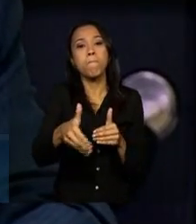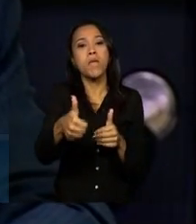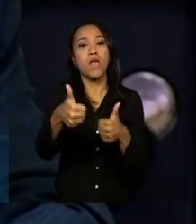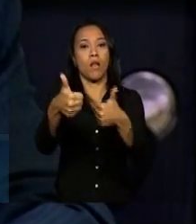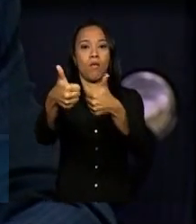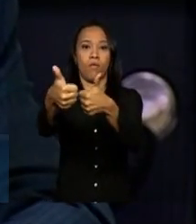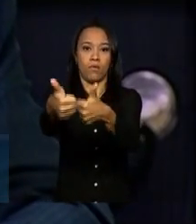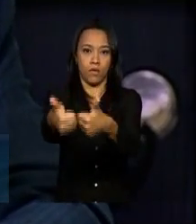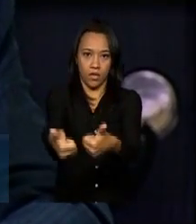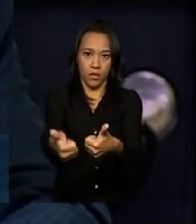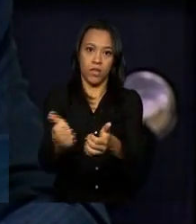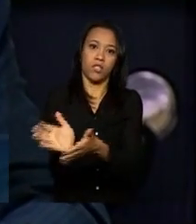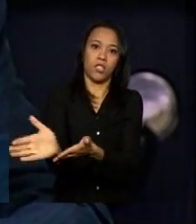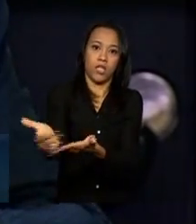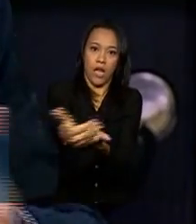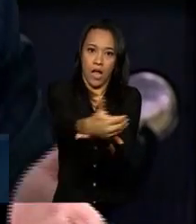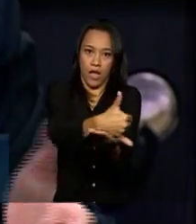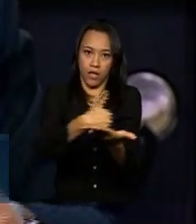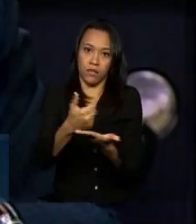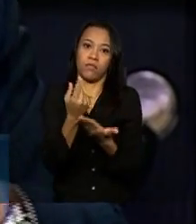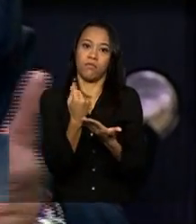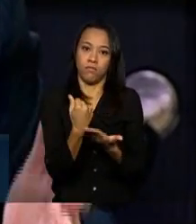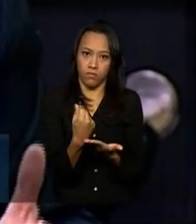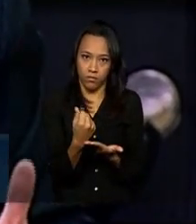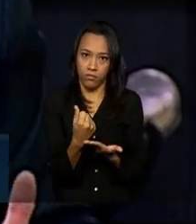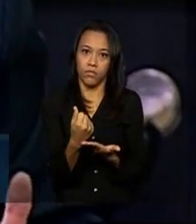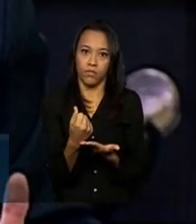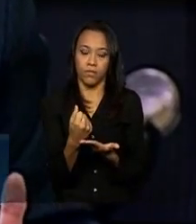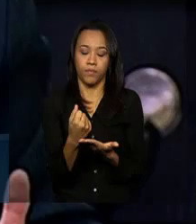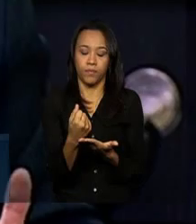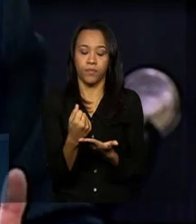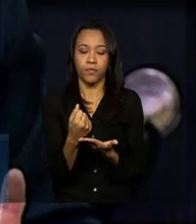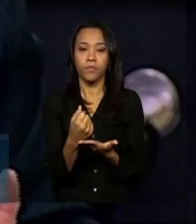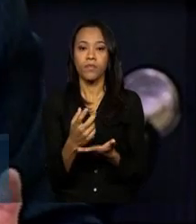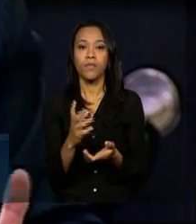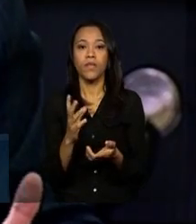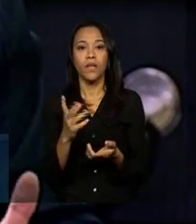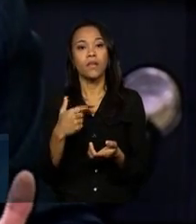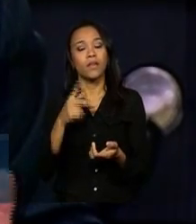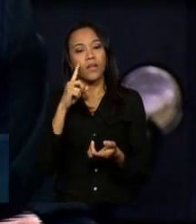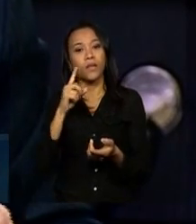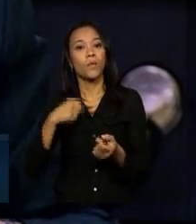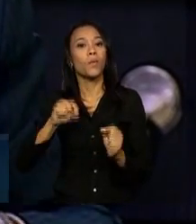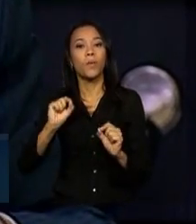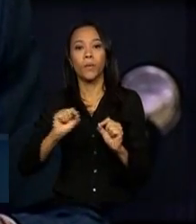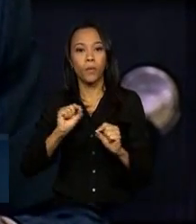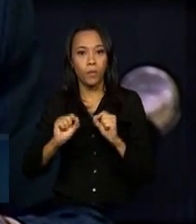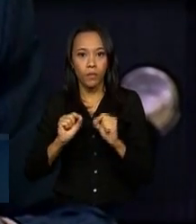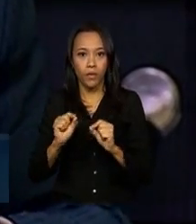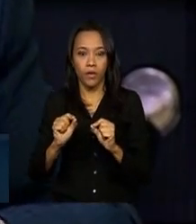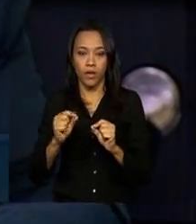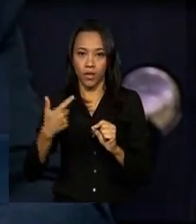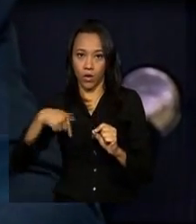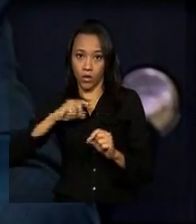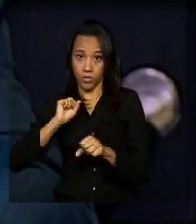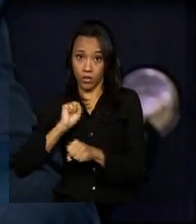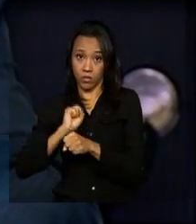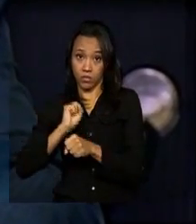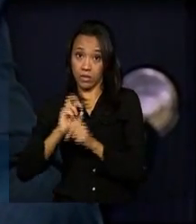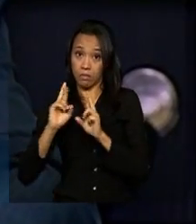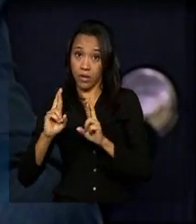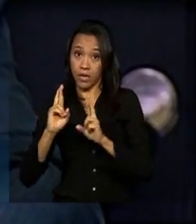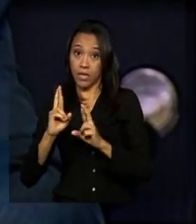próprias arrecadações a já vista a possibilidade de aprovação do do das das